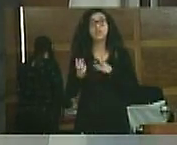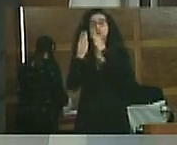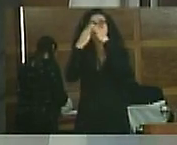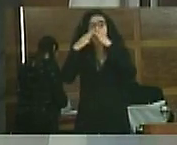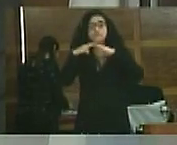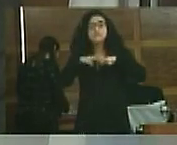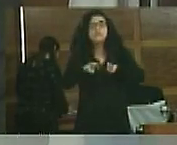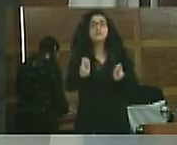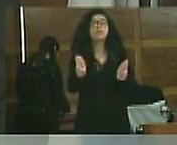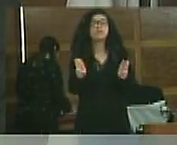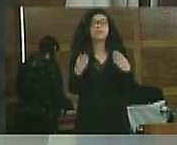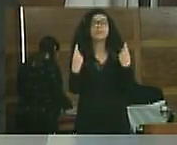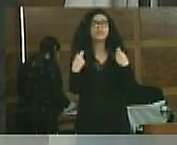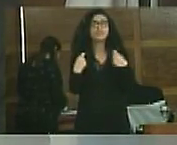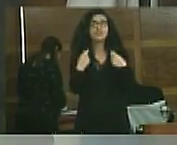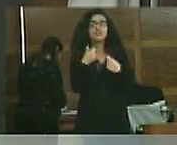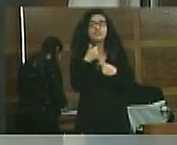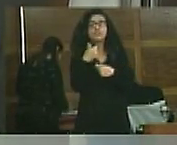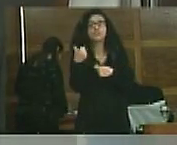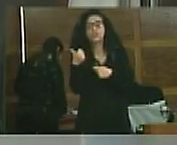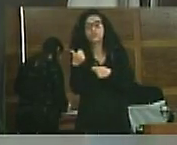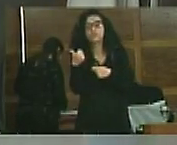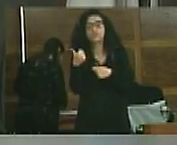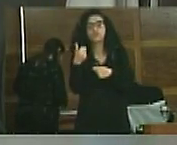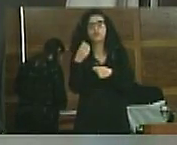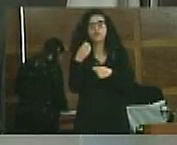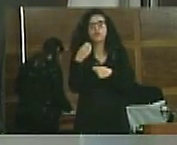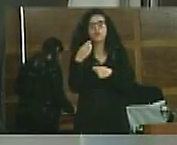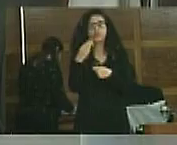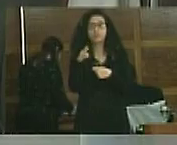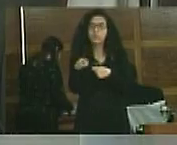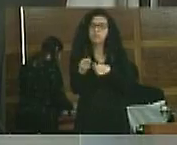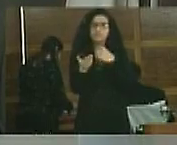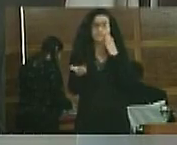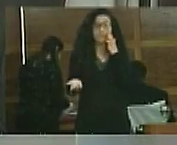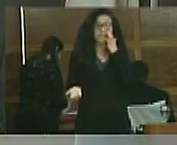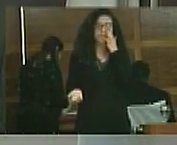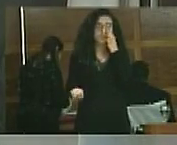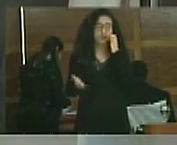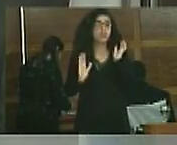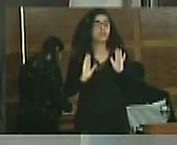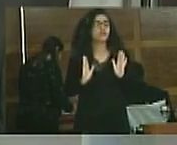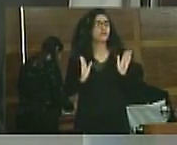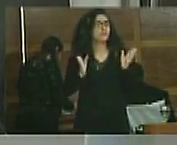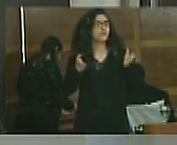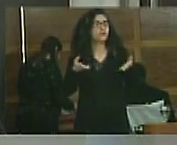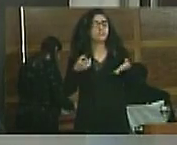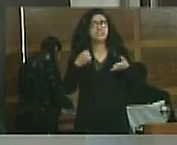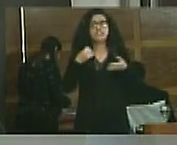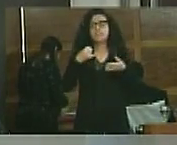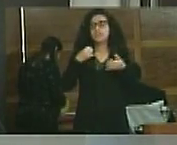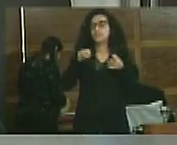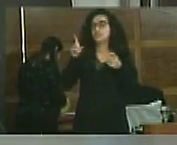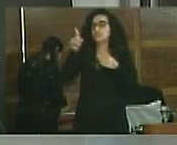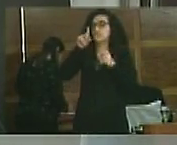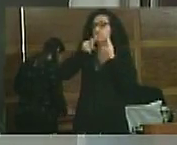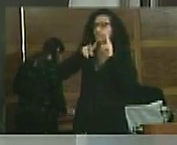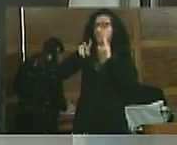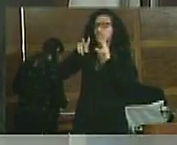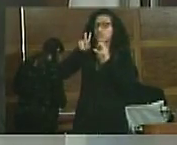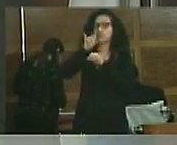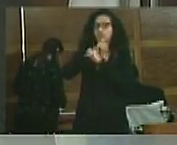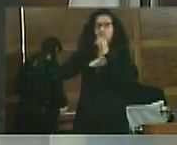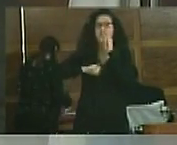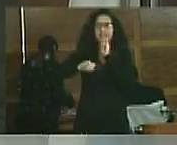museu precisando de 21 milhões. E aí hoje entra, se a gente for nas redes sociais, se a gente vê aí